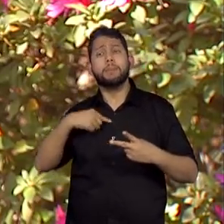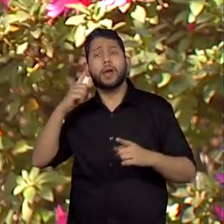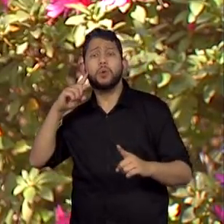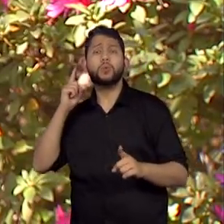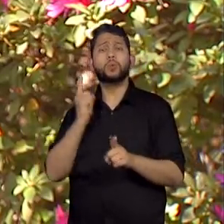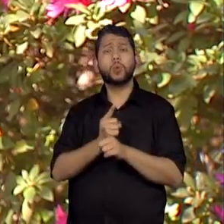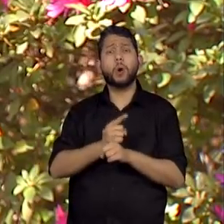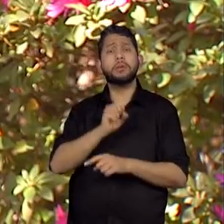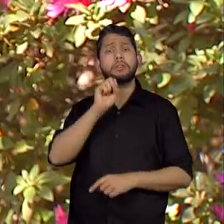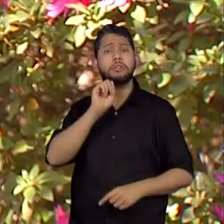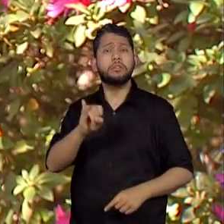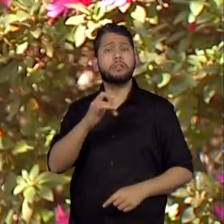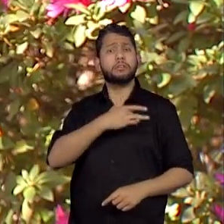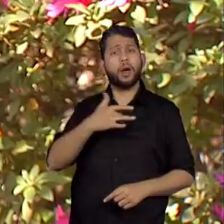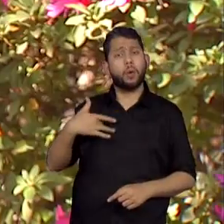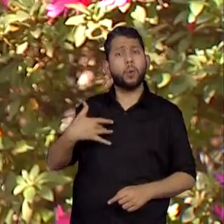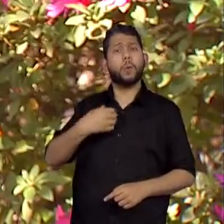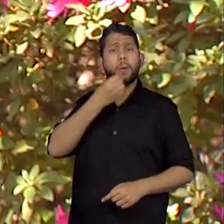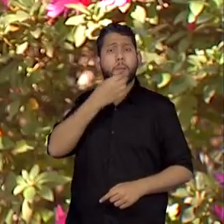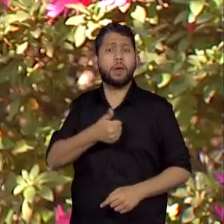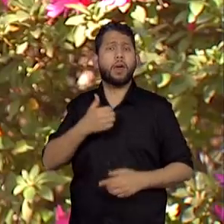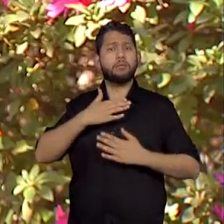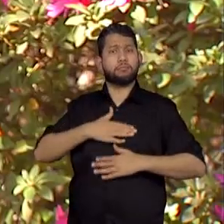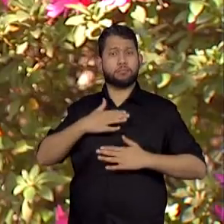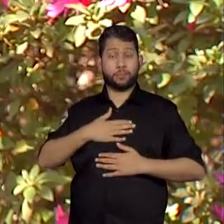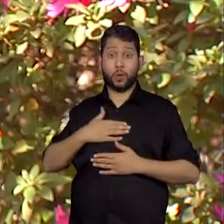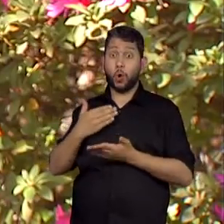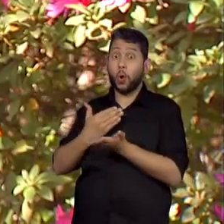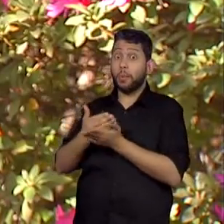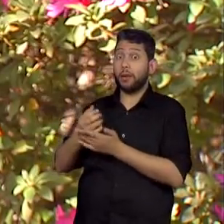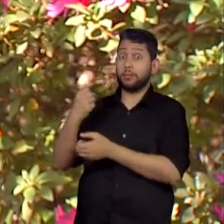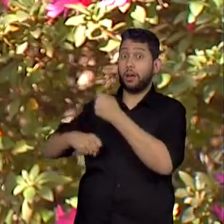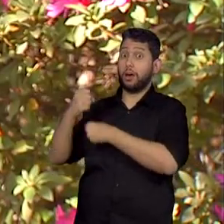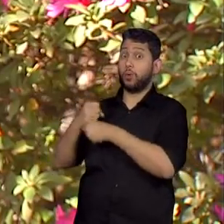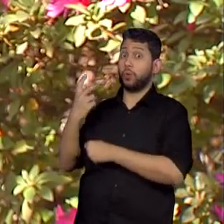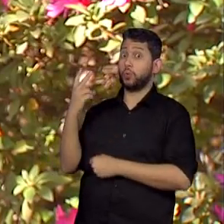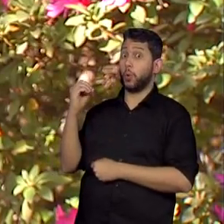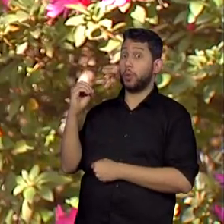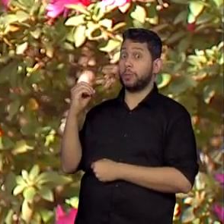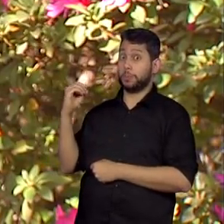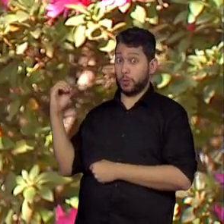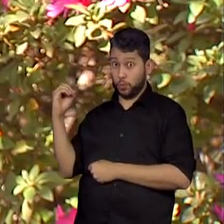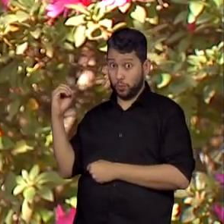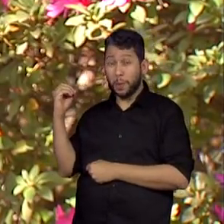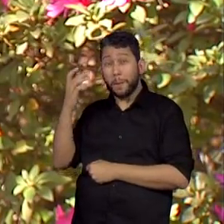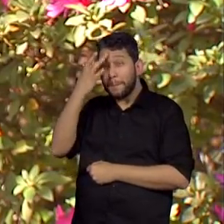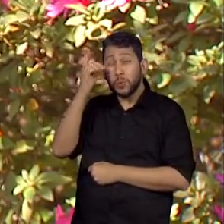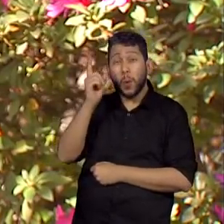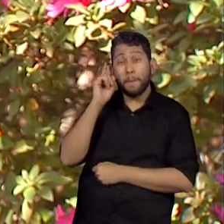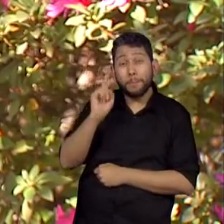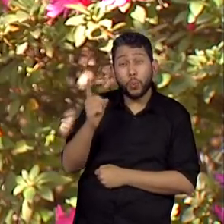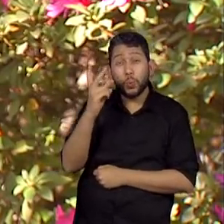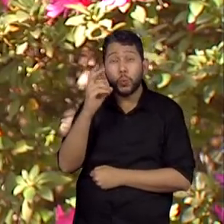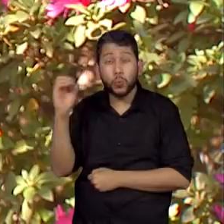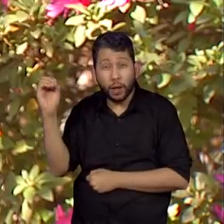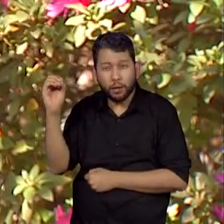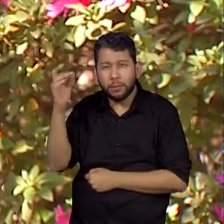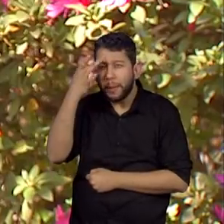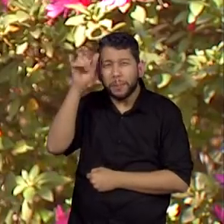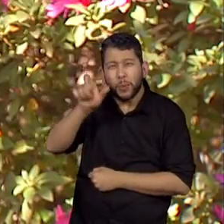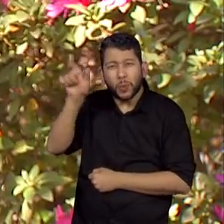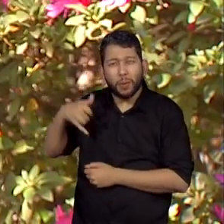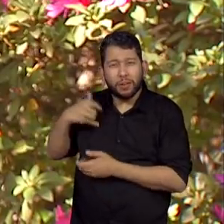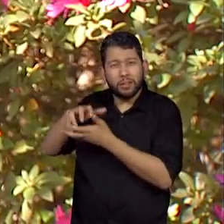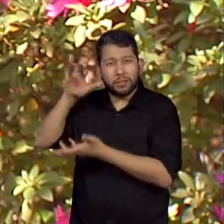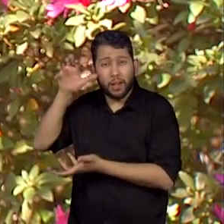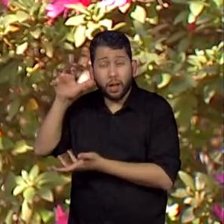e envelhecimento, que vinha desde o ano 2000 acompanhando 1.200 idosos, mas que não tinha dados sobre a